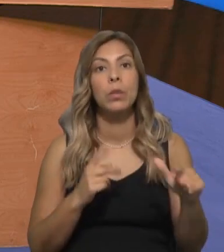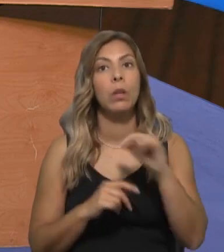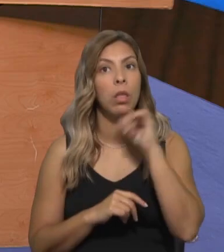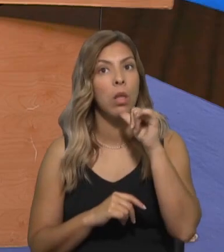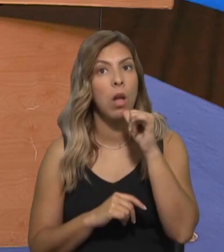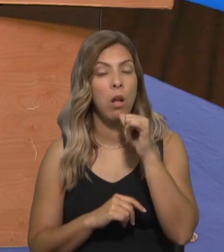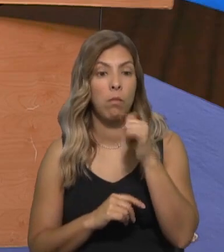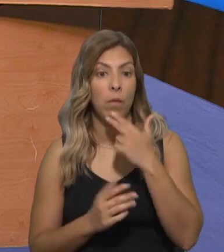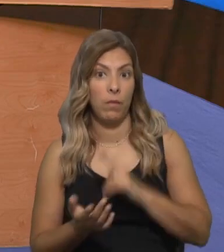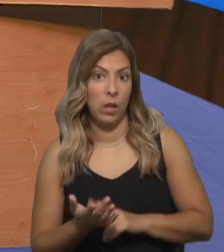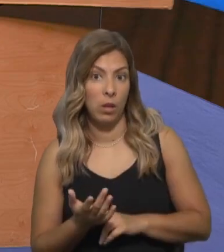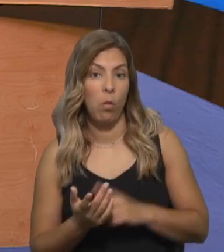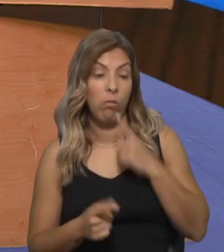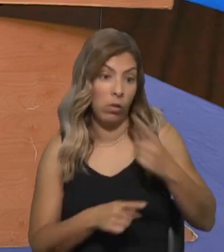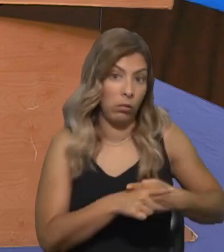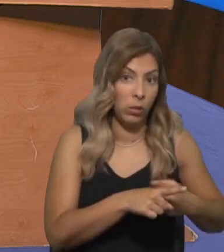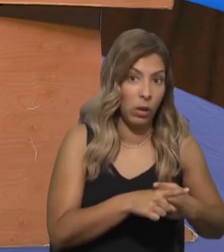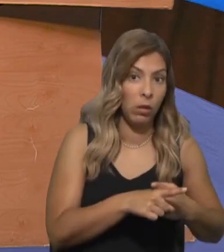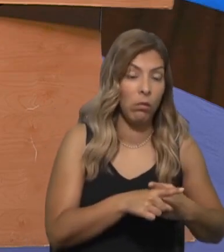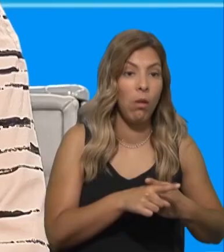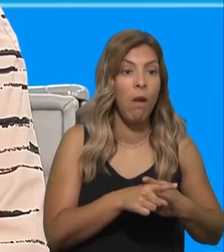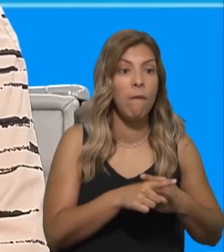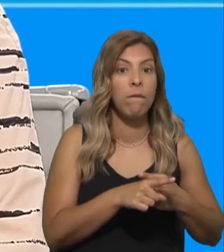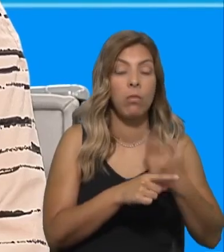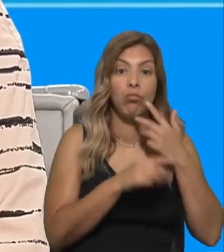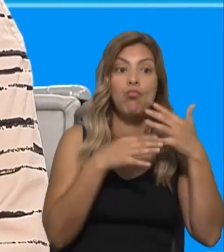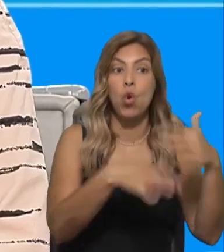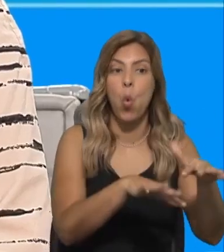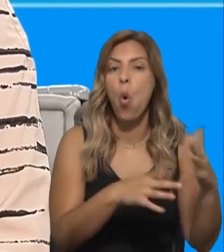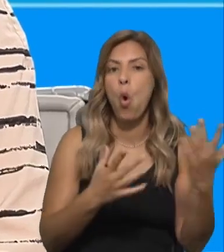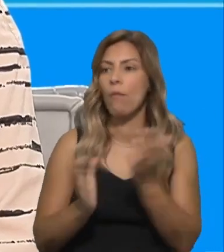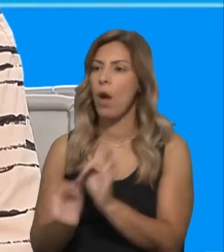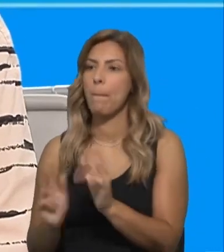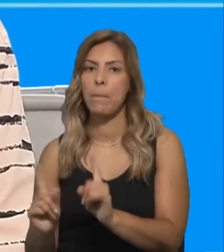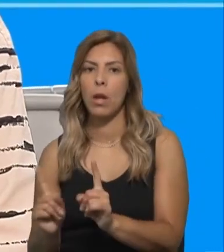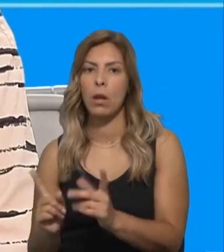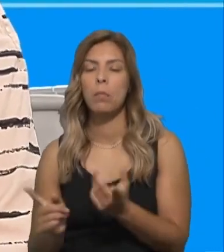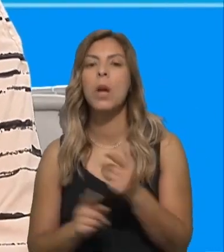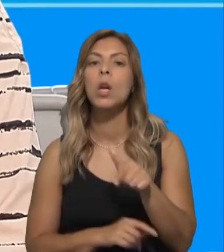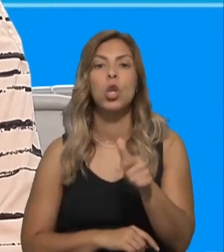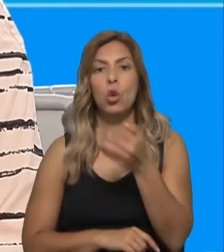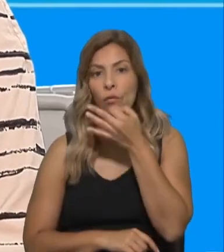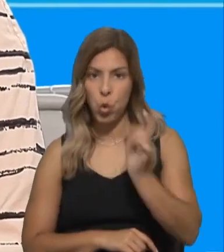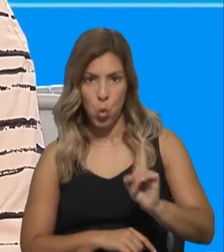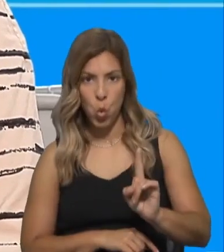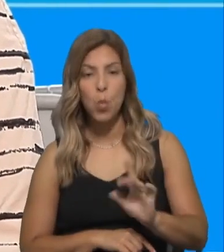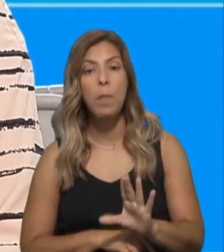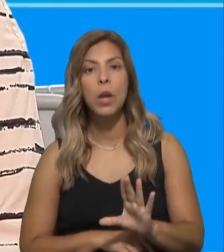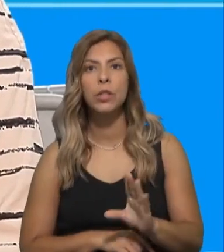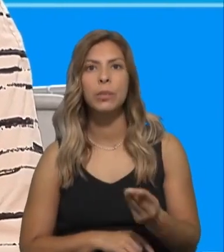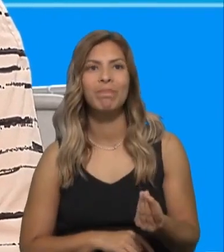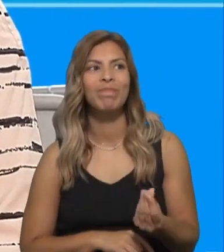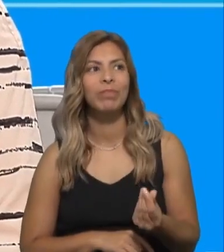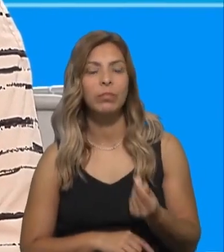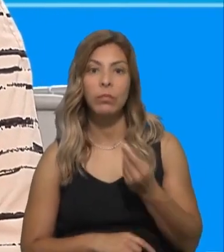verdade, ou é atrativo ou não vale a pena. E eu creio que esta é uma... Ele não falou assim desta maneira, mas se é portadora